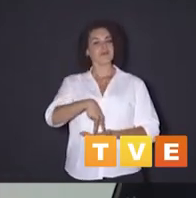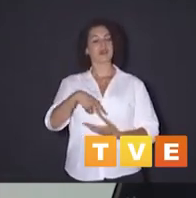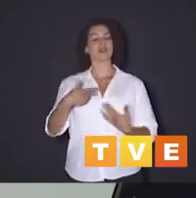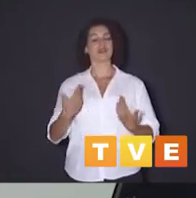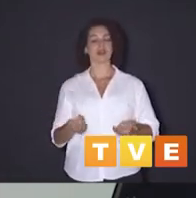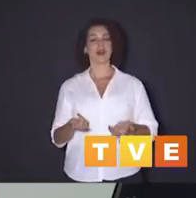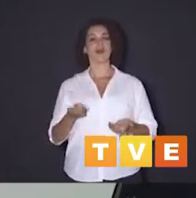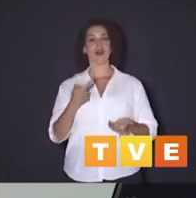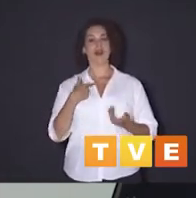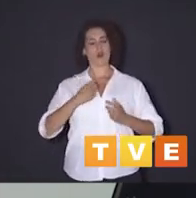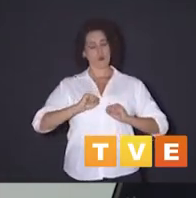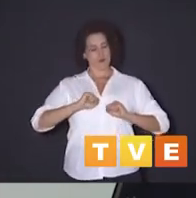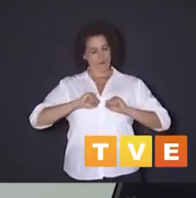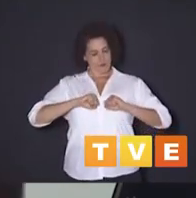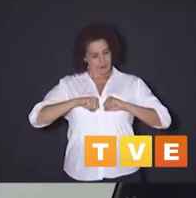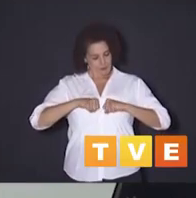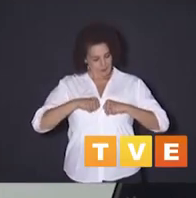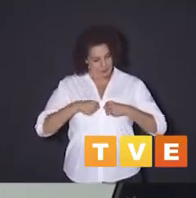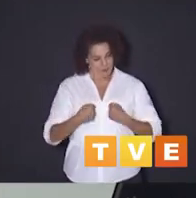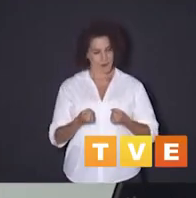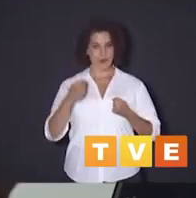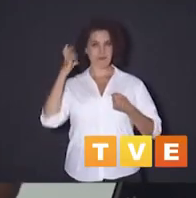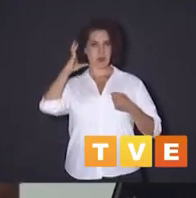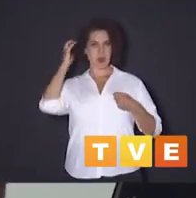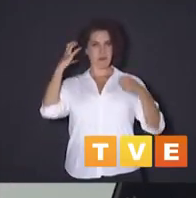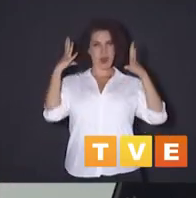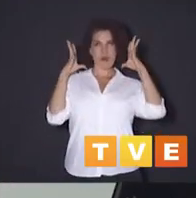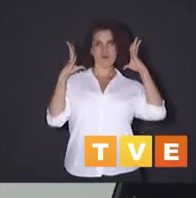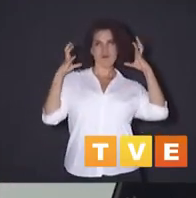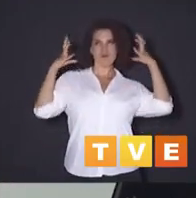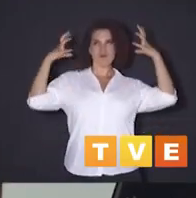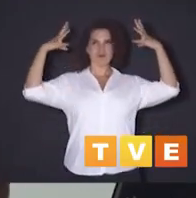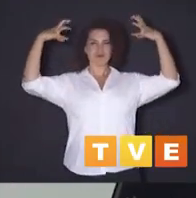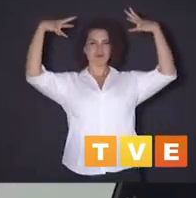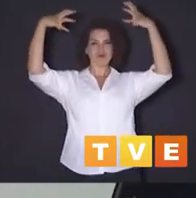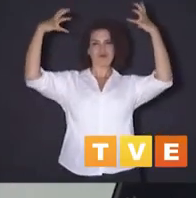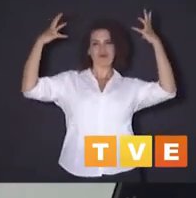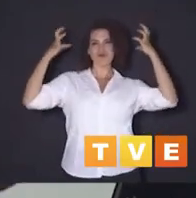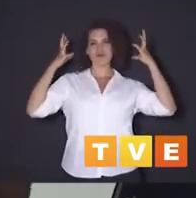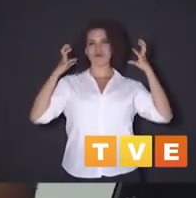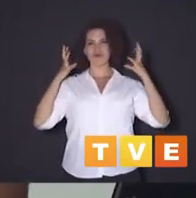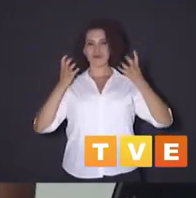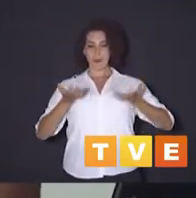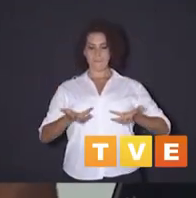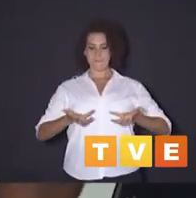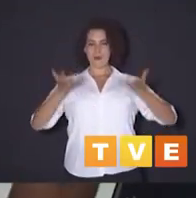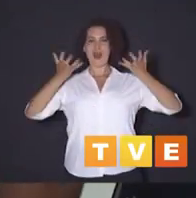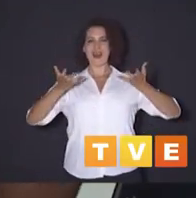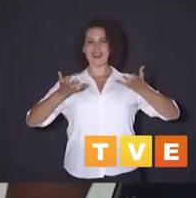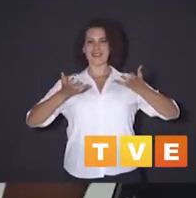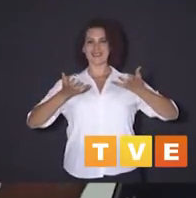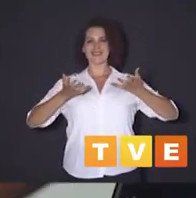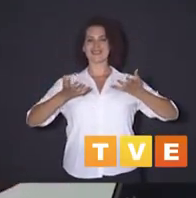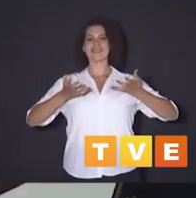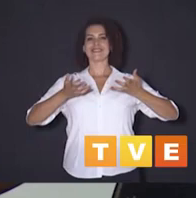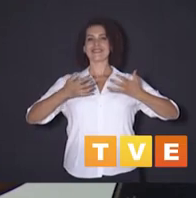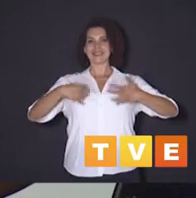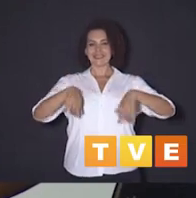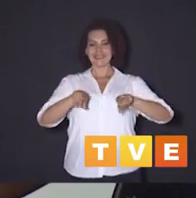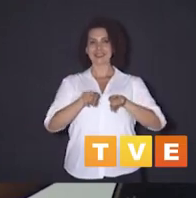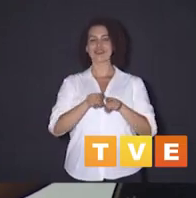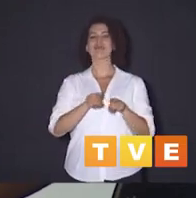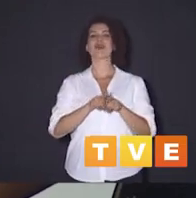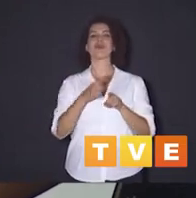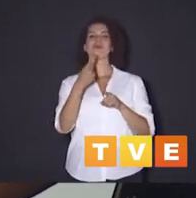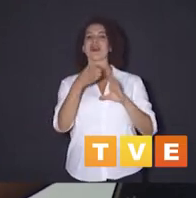na eu vou me esforçar bastante para meu cabelo esteja bem expressivo óbvio mais um elemento